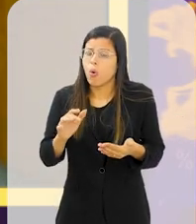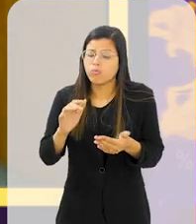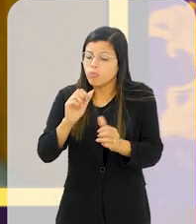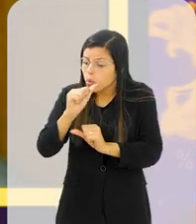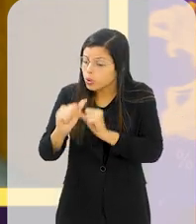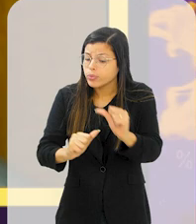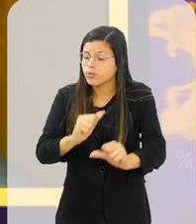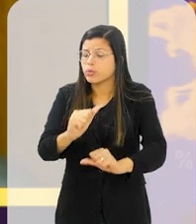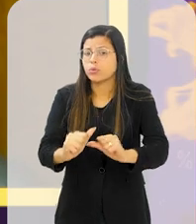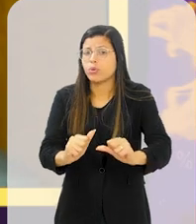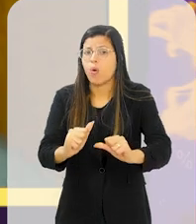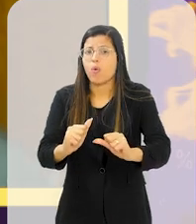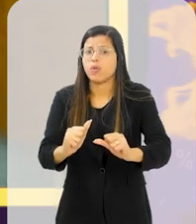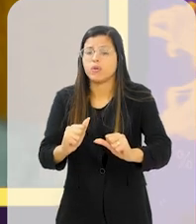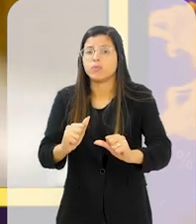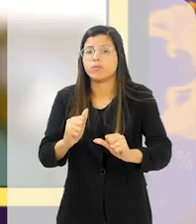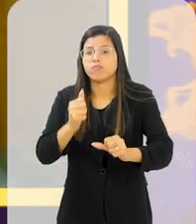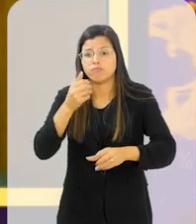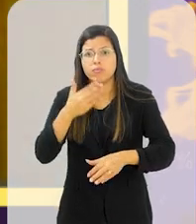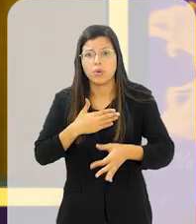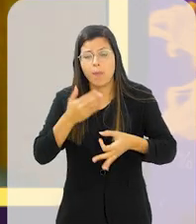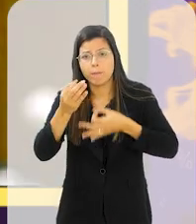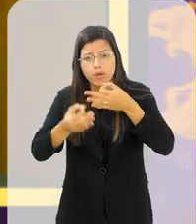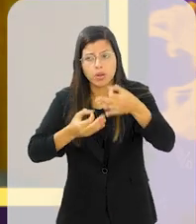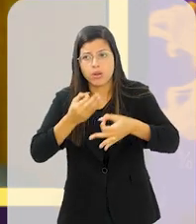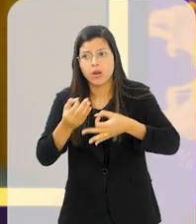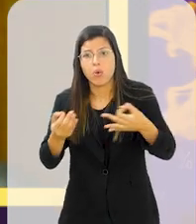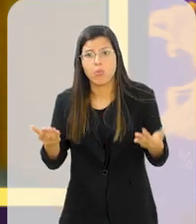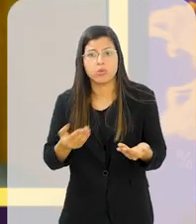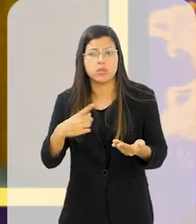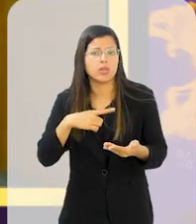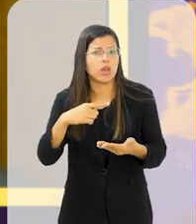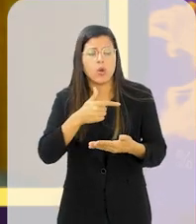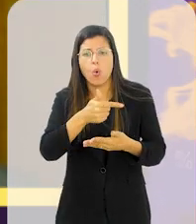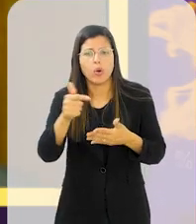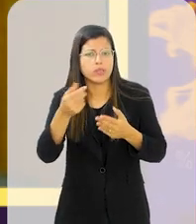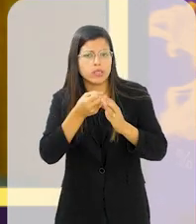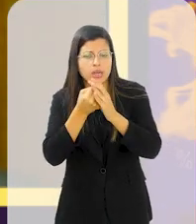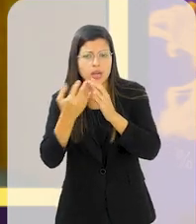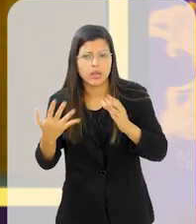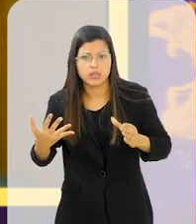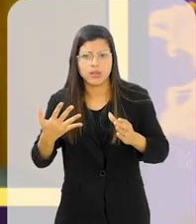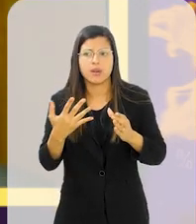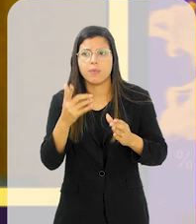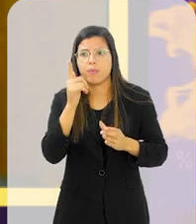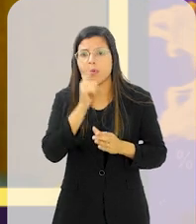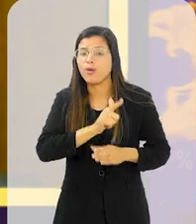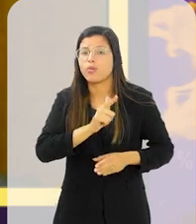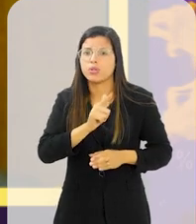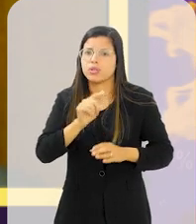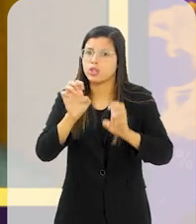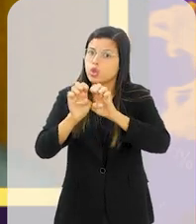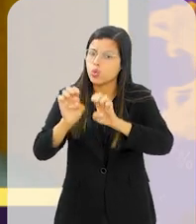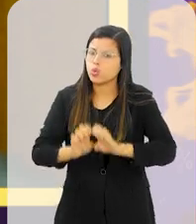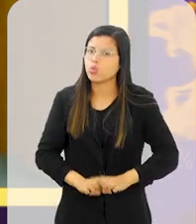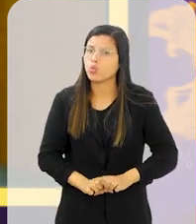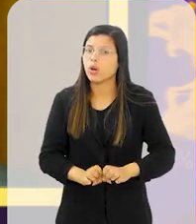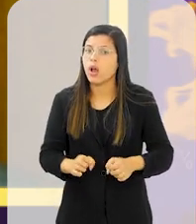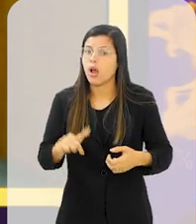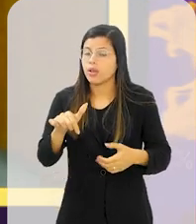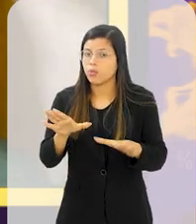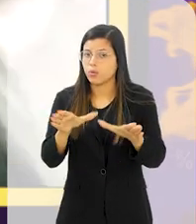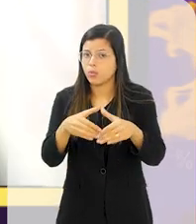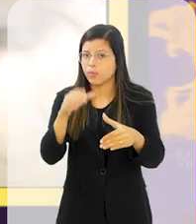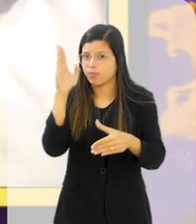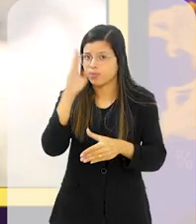jogo mudou. Hoje em dia você tem outras valências que ajudam a estruturar o modelo de jogo como exitoso ou fracassado. E no caso da seleção